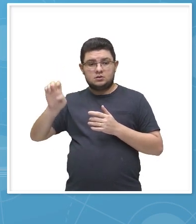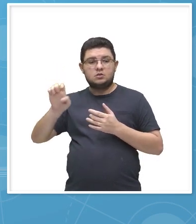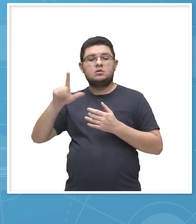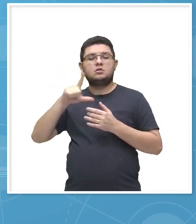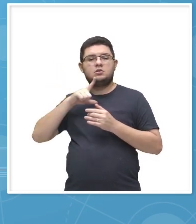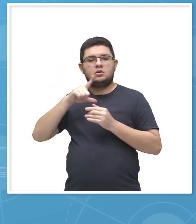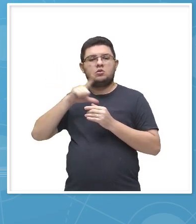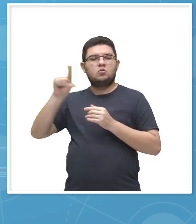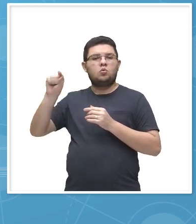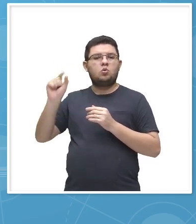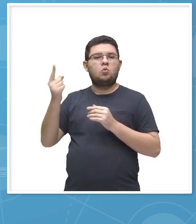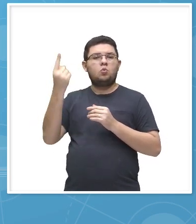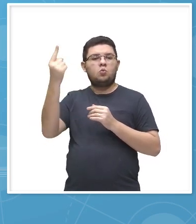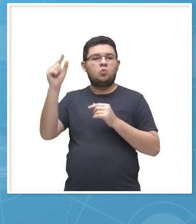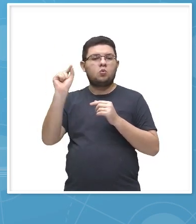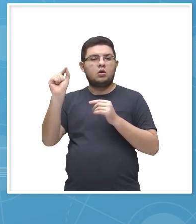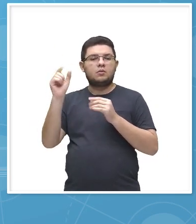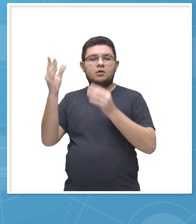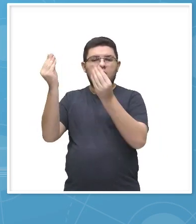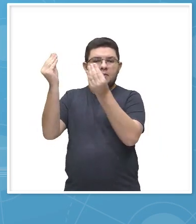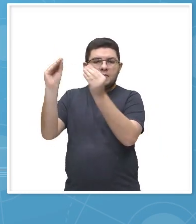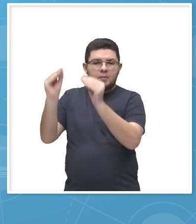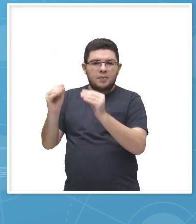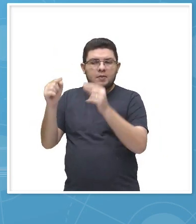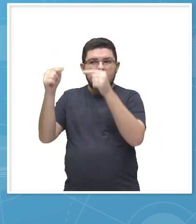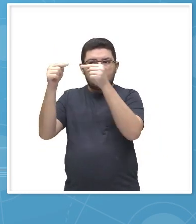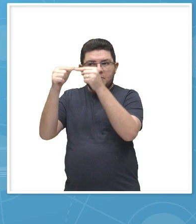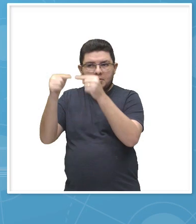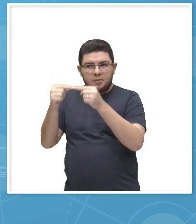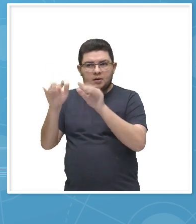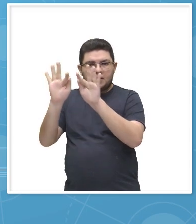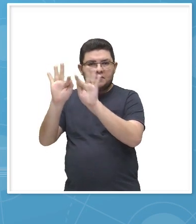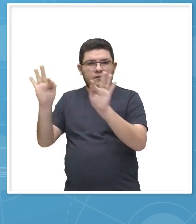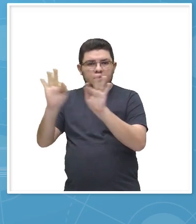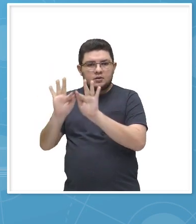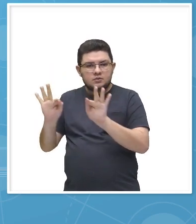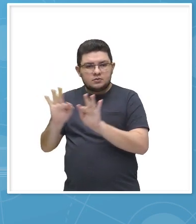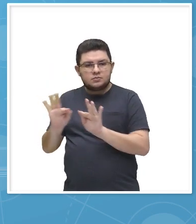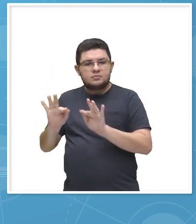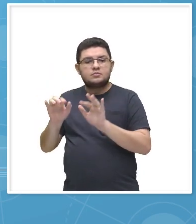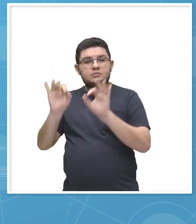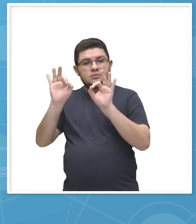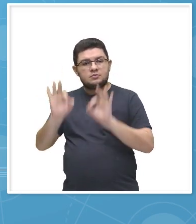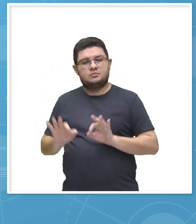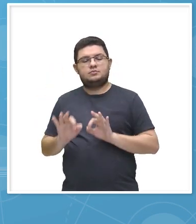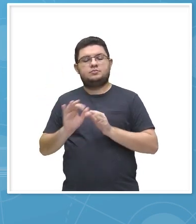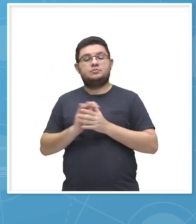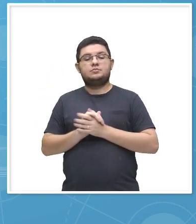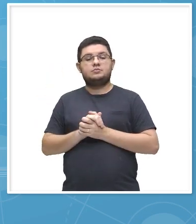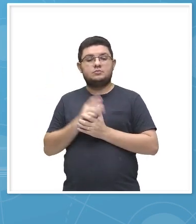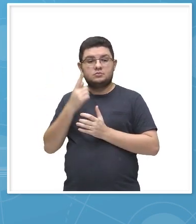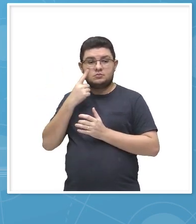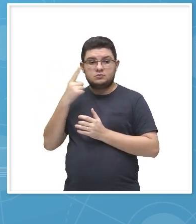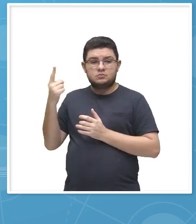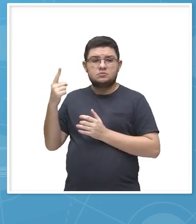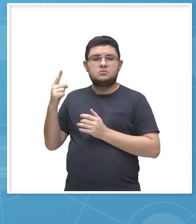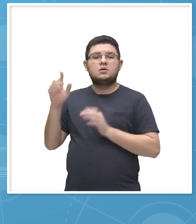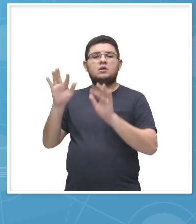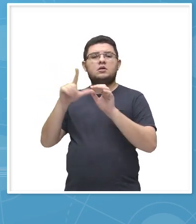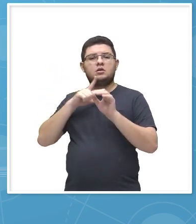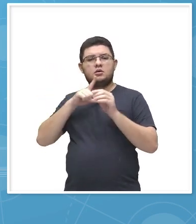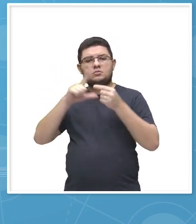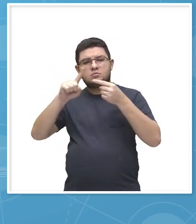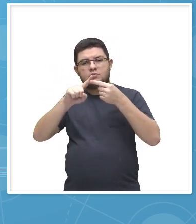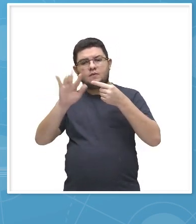seguir aqui muita atenção tá pipo vocês vão encontrar aqui os verbos que completam cada